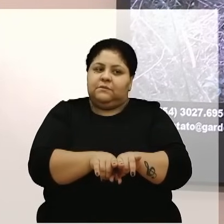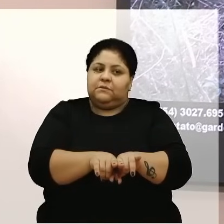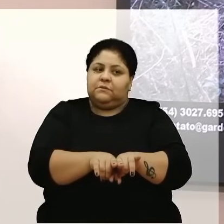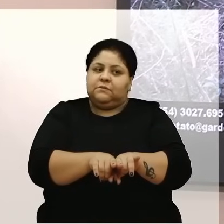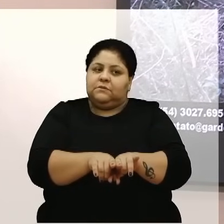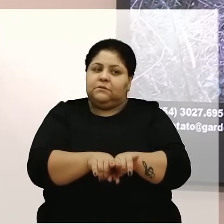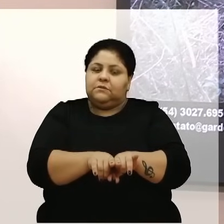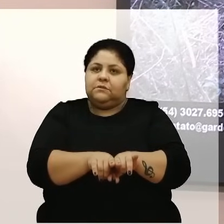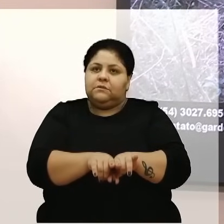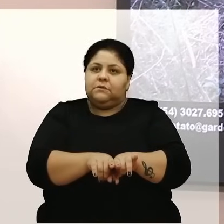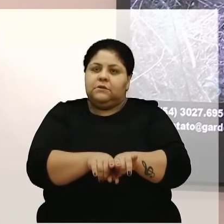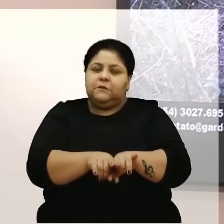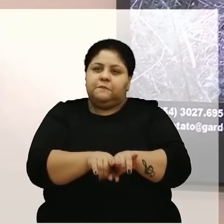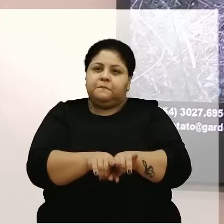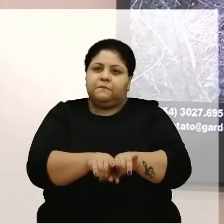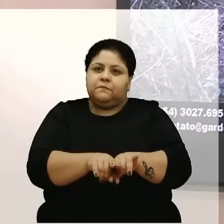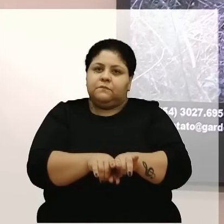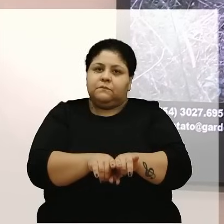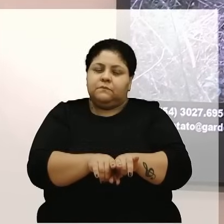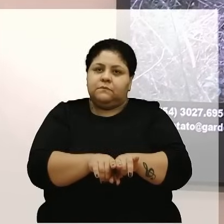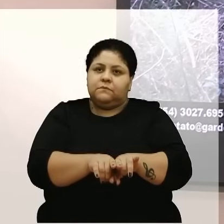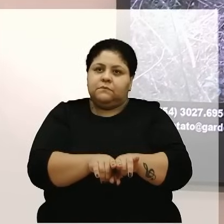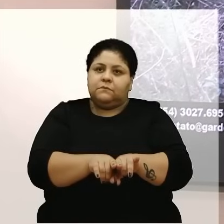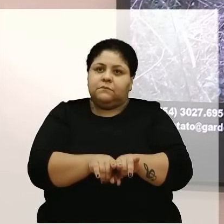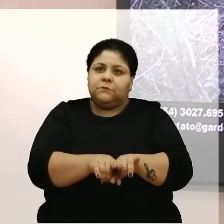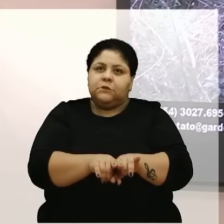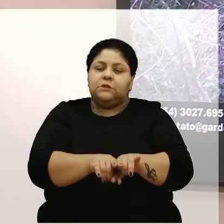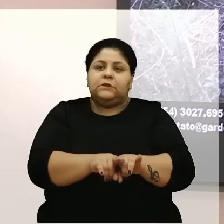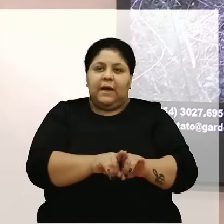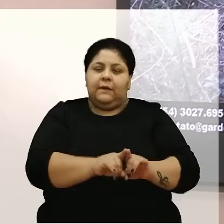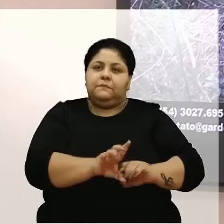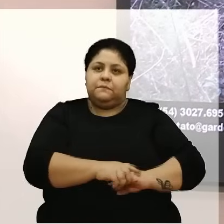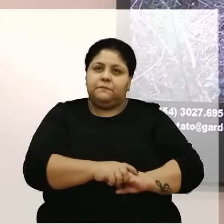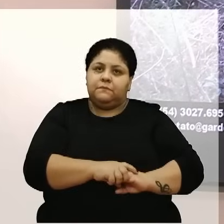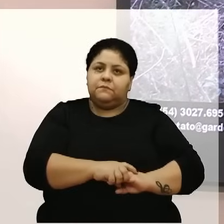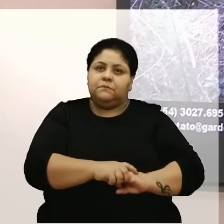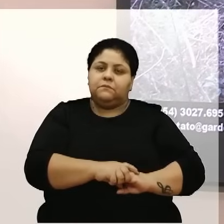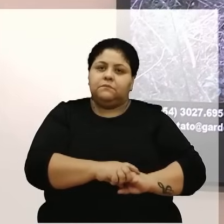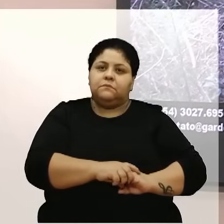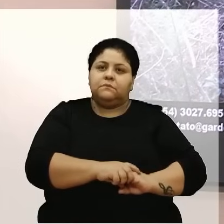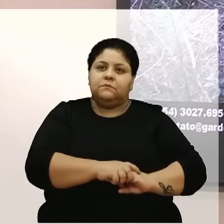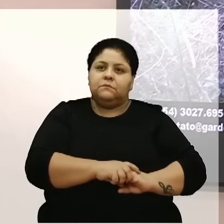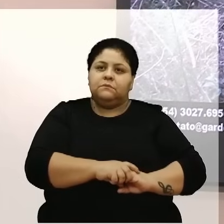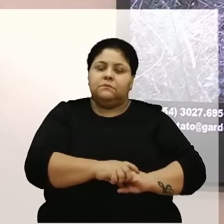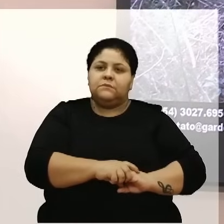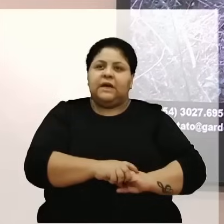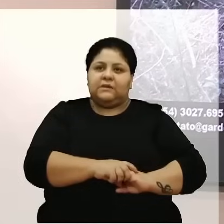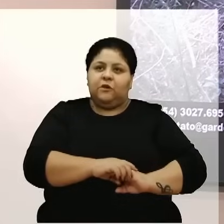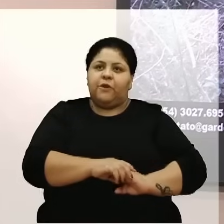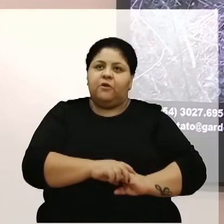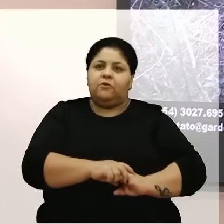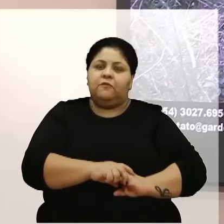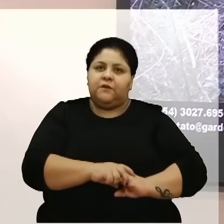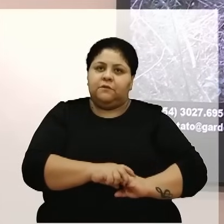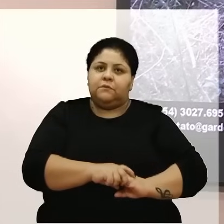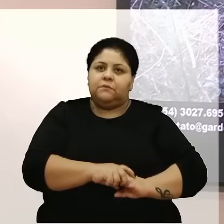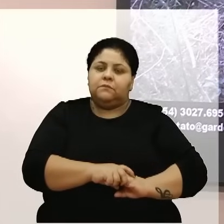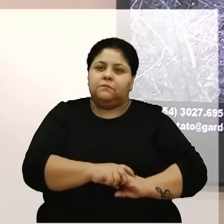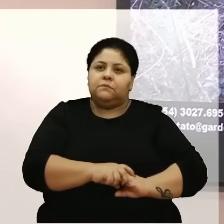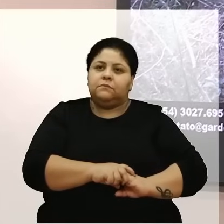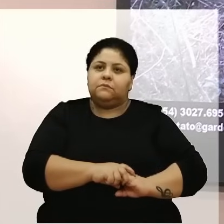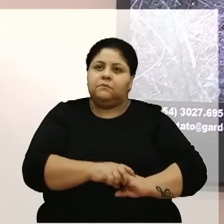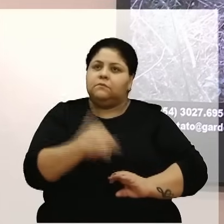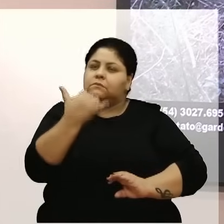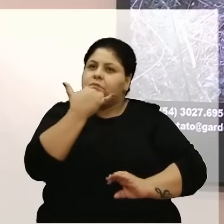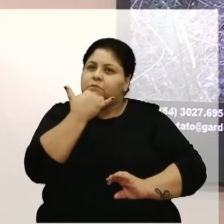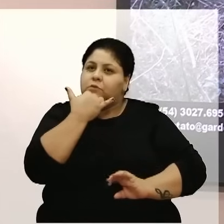se respeitar e de se controlar, mas o risco aqui ele é maior, tá? De um corrimento de material e de uma ruptura. E a inclinação é que hoje está